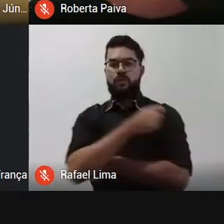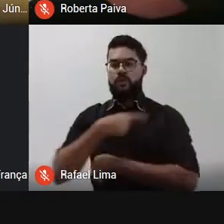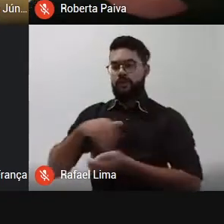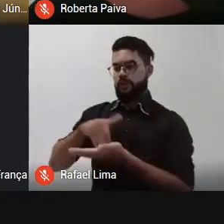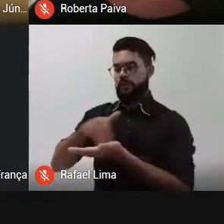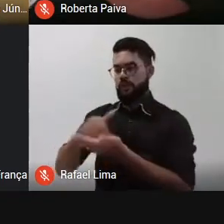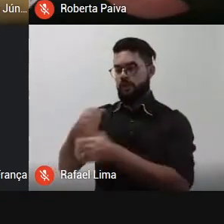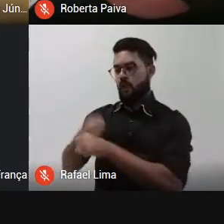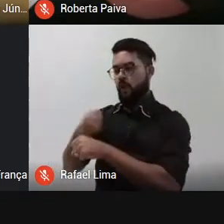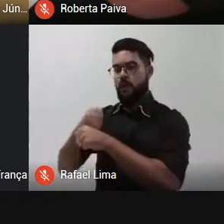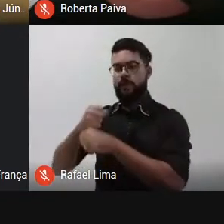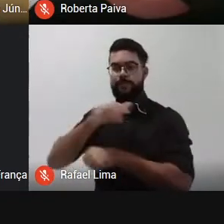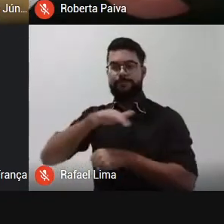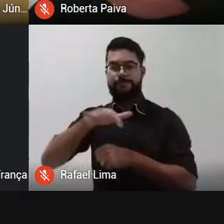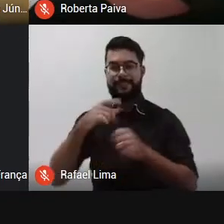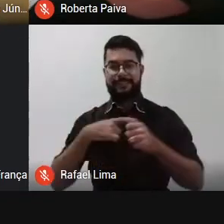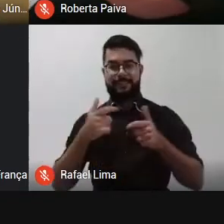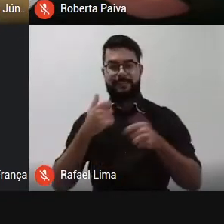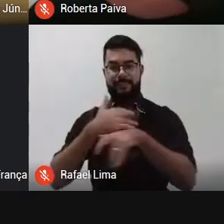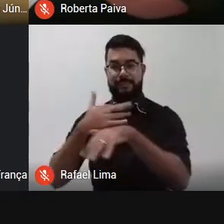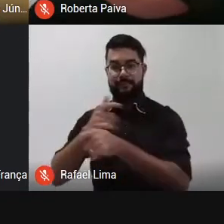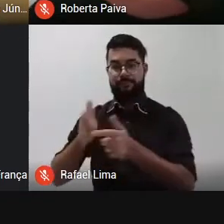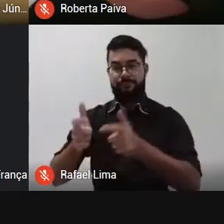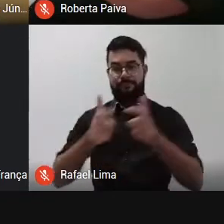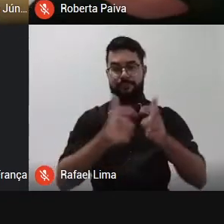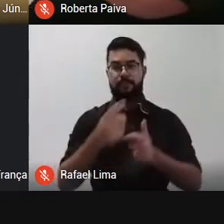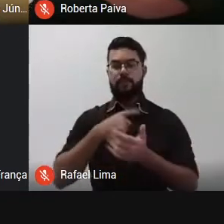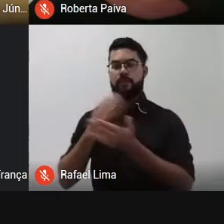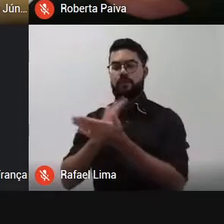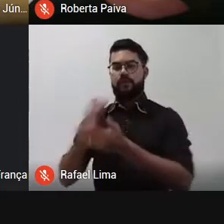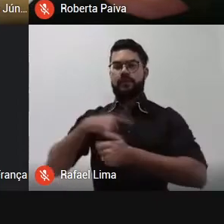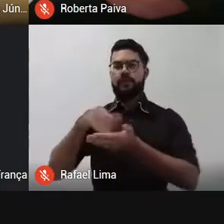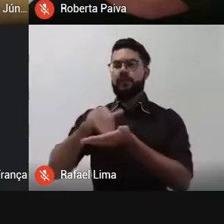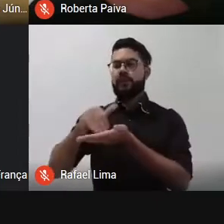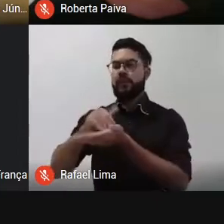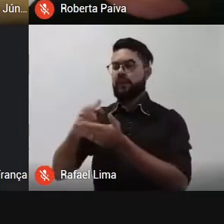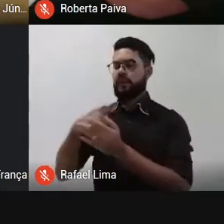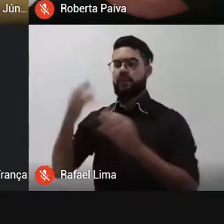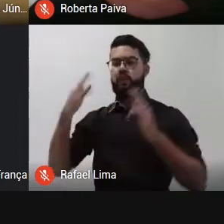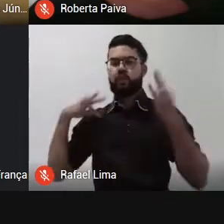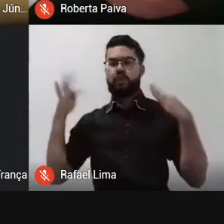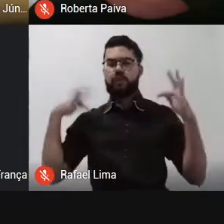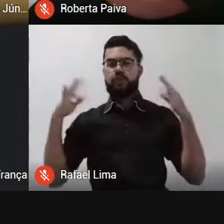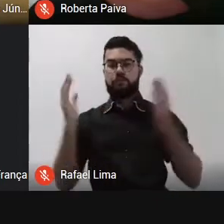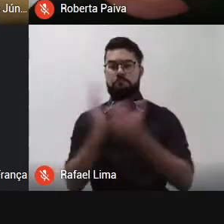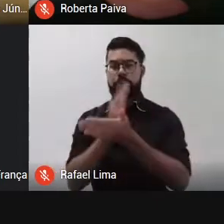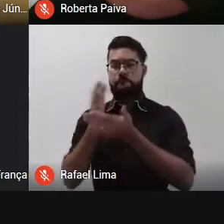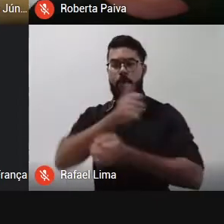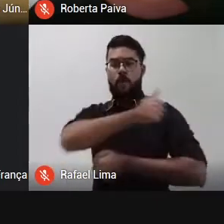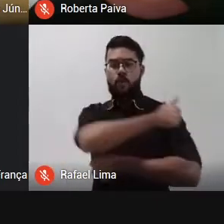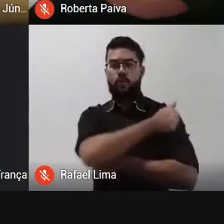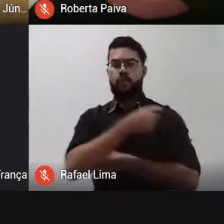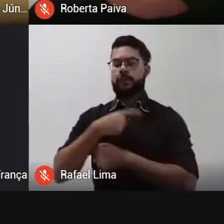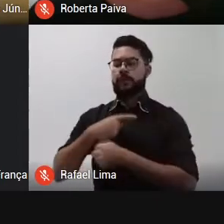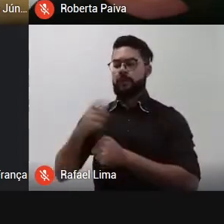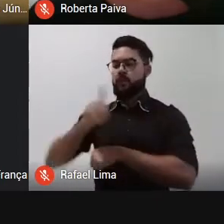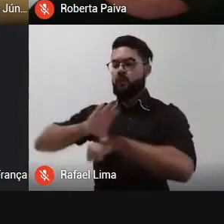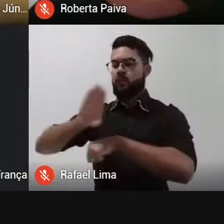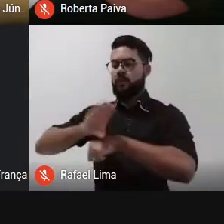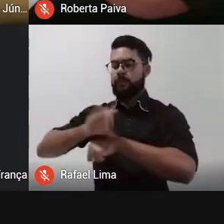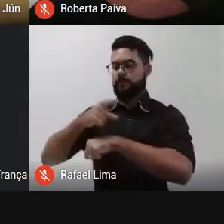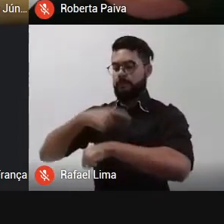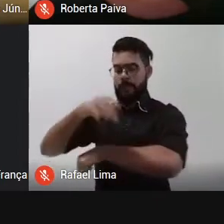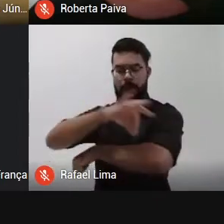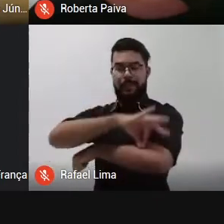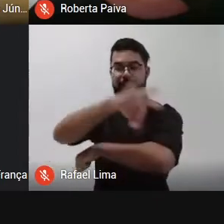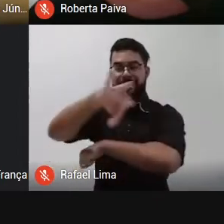municípios próximos, temos alunos secretários de turismo, muitos alunos que fazem cursos como arquitetura, engenharia aqui em João Pessoa,